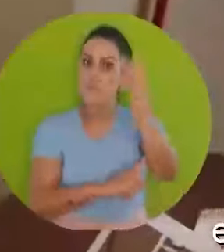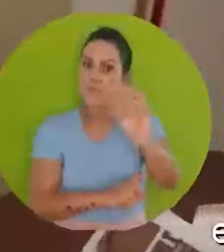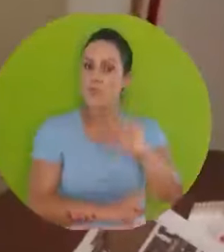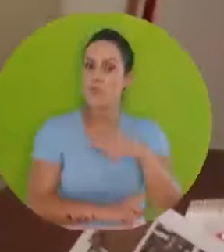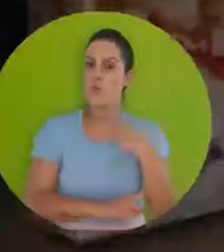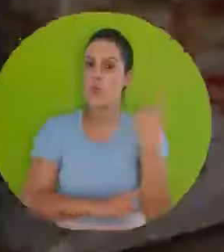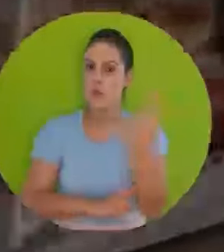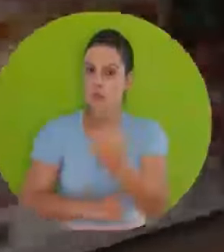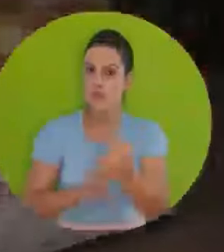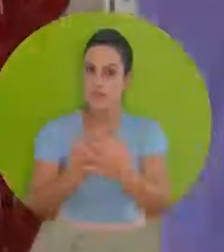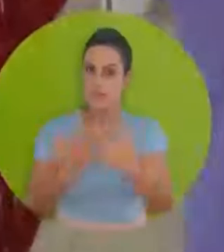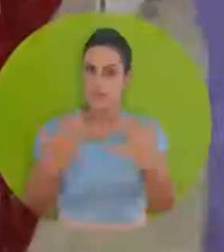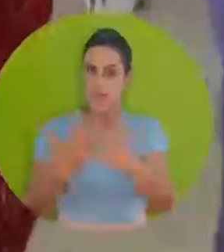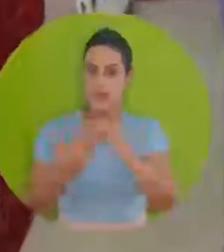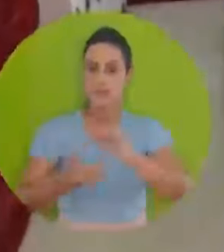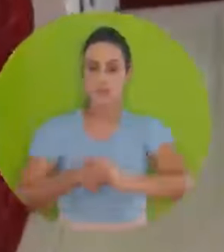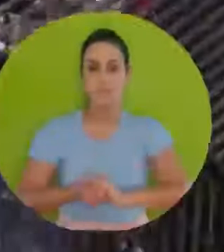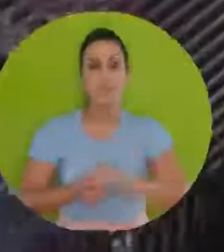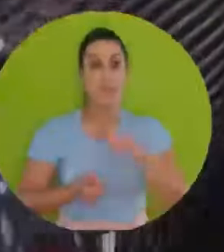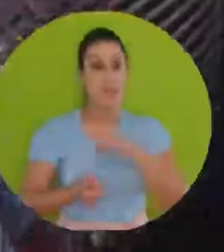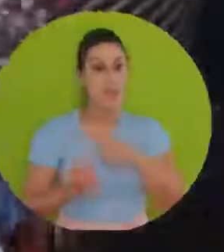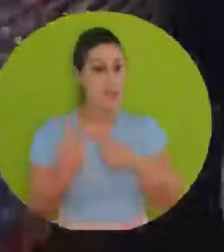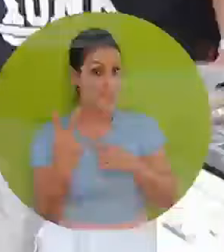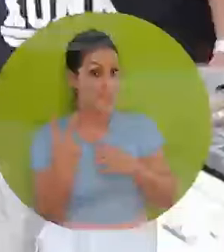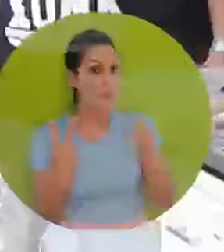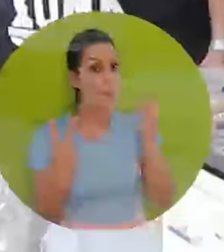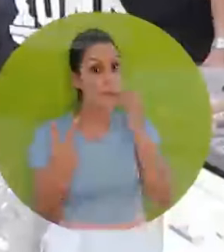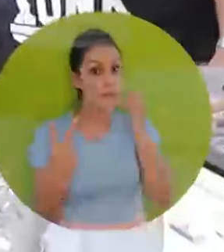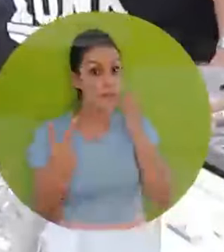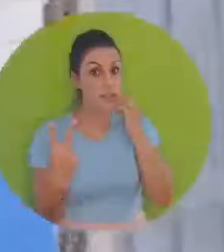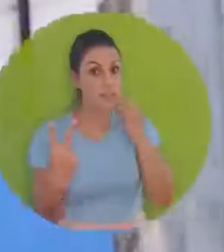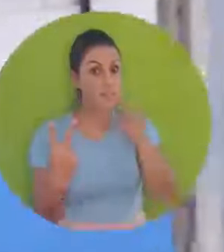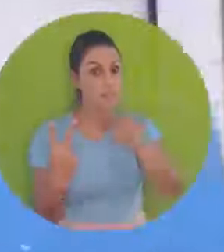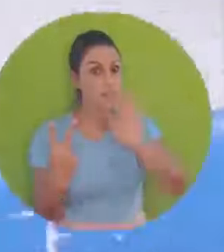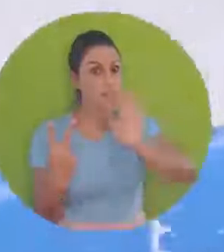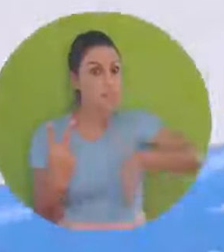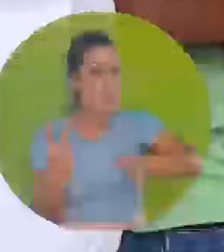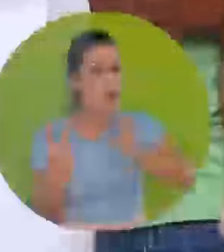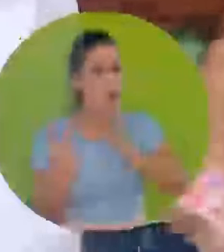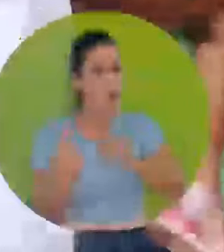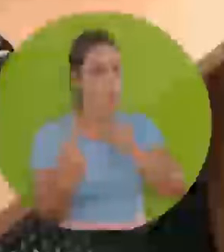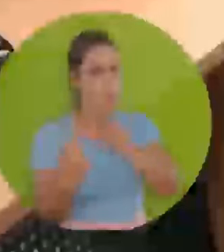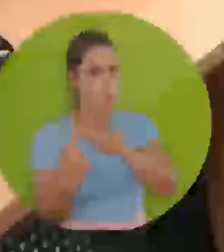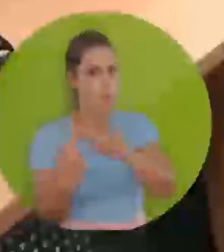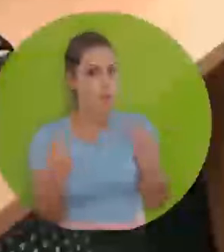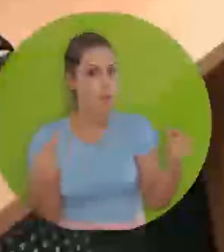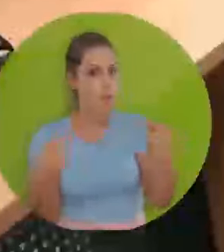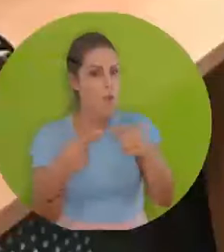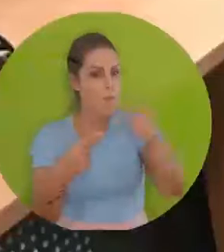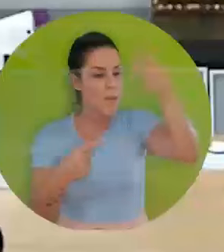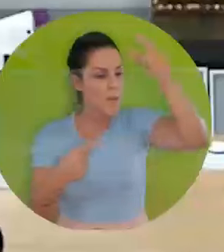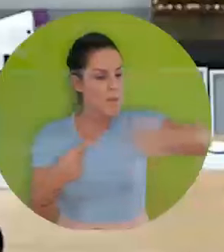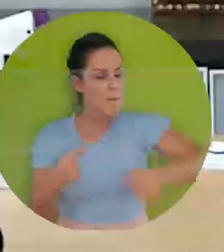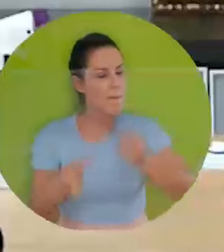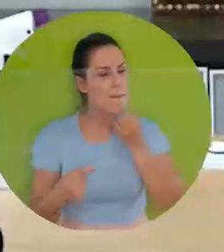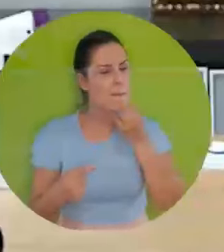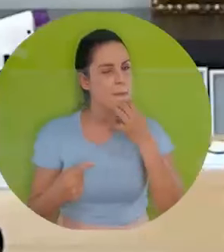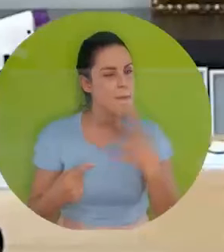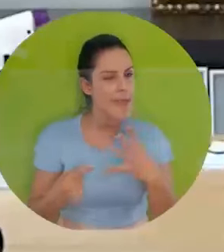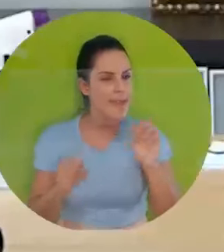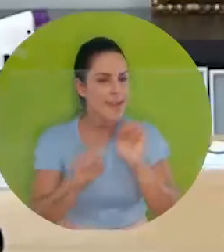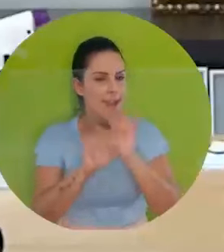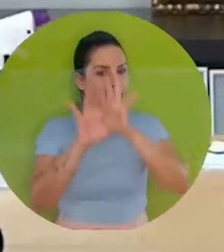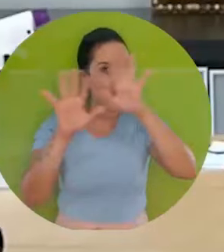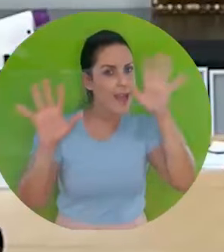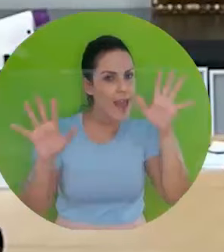cidade. Um é muito claro, você conhece. É um caminho do bem, de experiência e seriedade. De um administrador que,